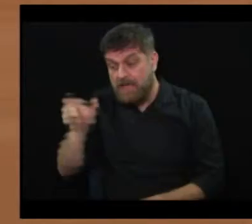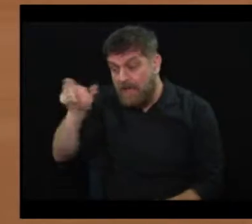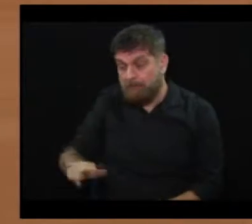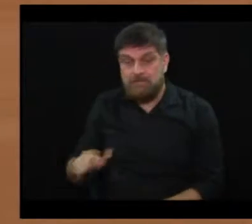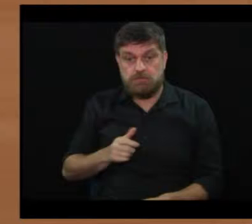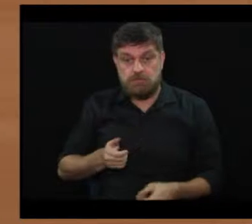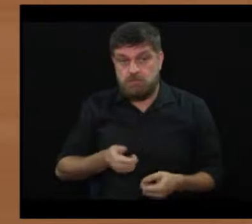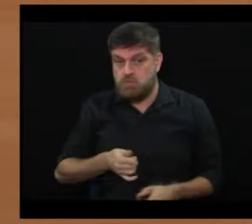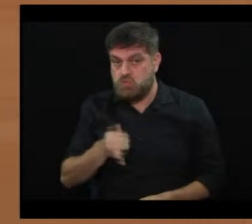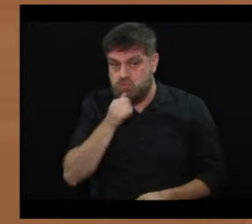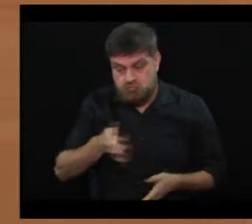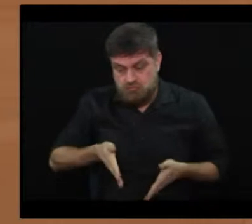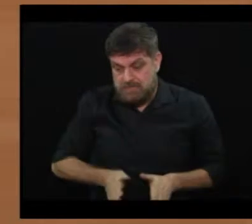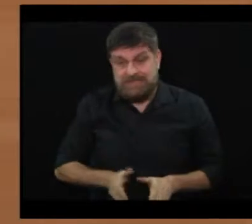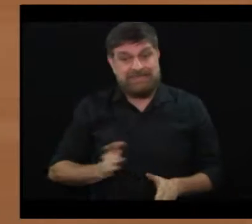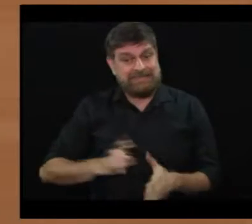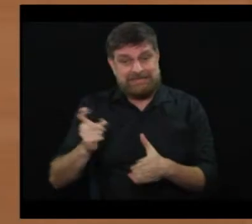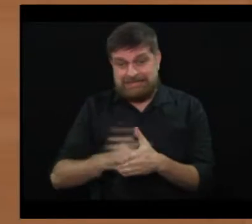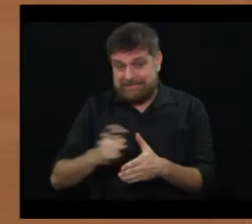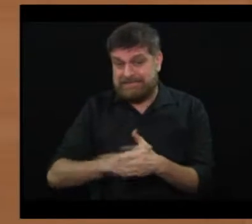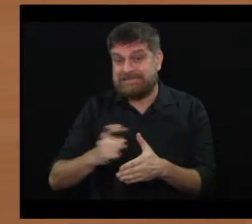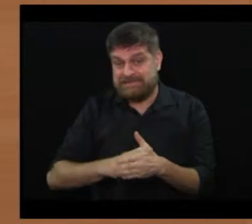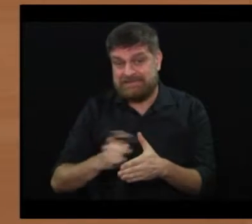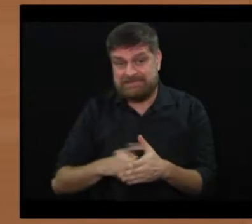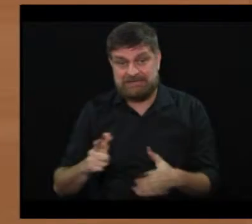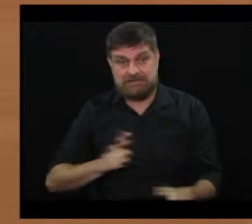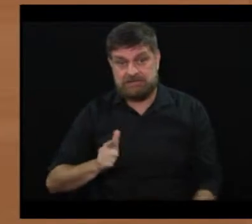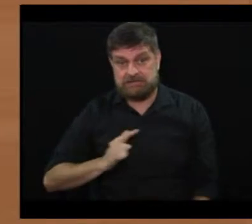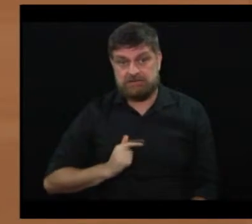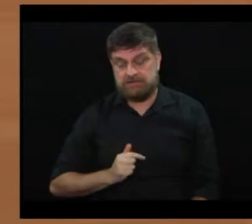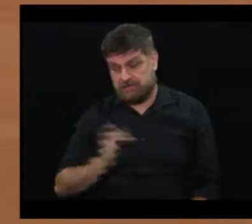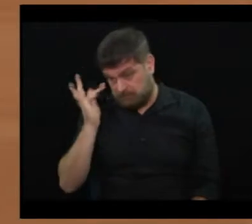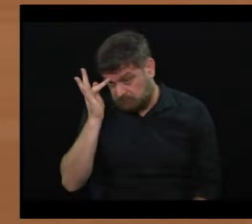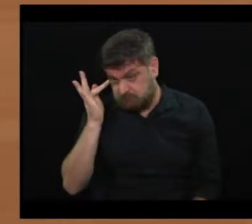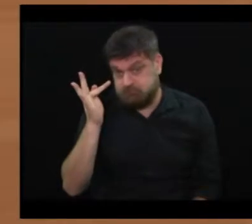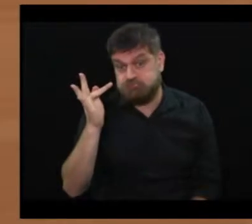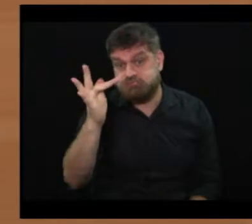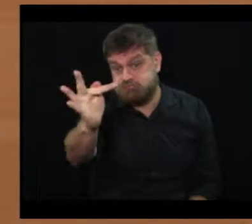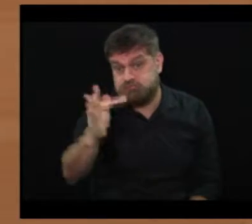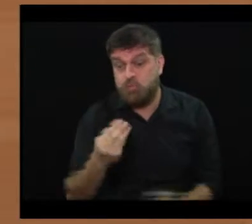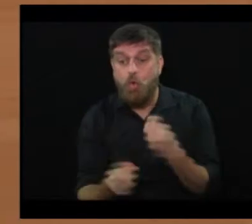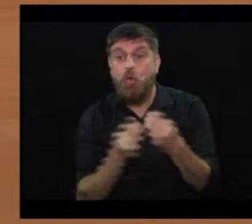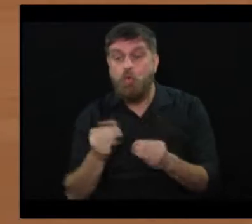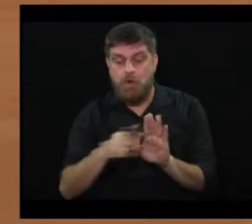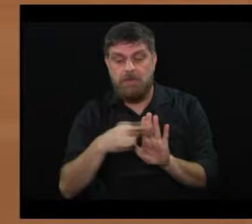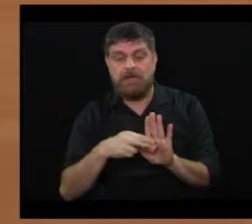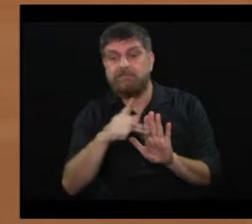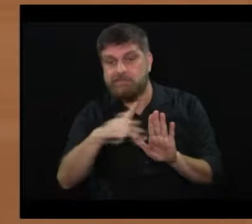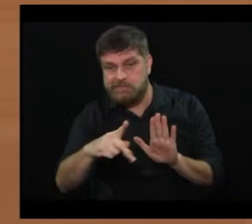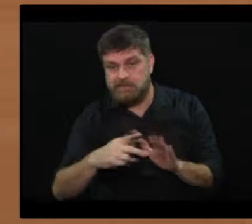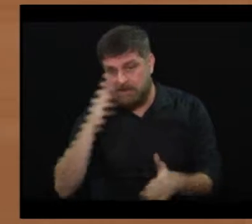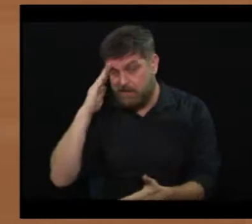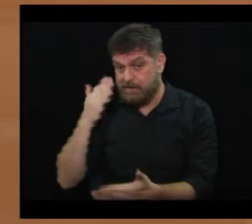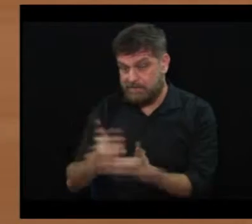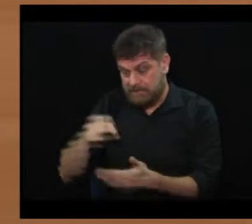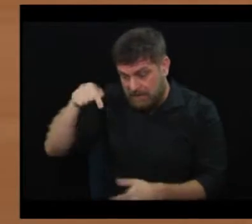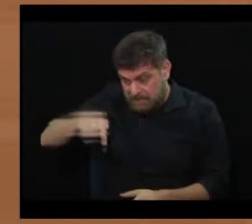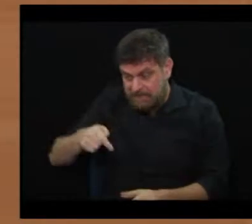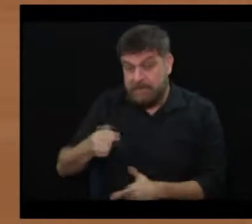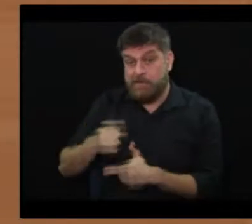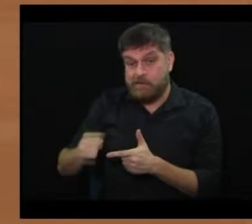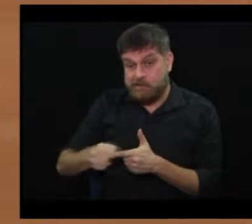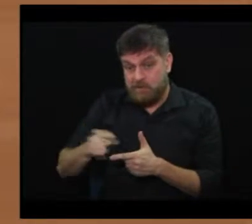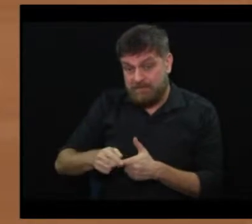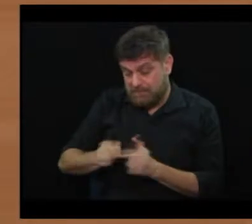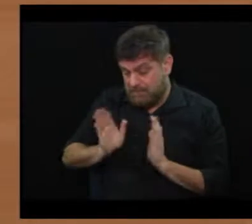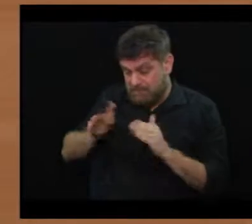não nasceu ainda está mais endividado do que a gente, né? Não tem CPF ainda, mas já tem dívida, né? Isso você pode ter certeza que